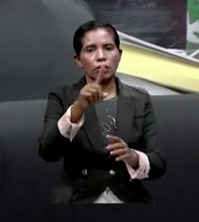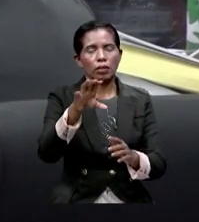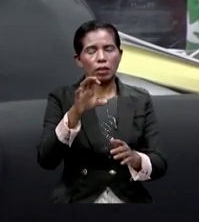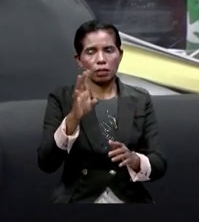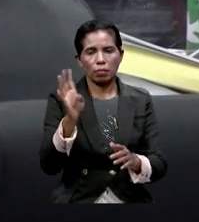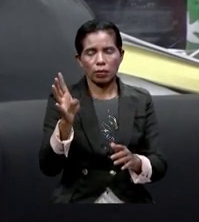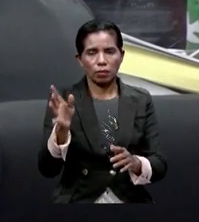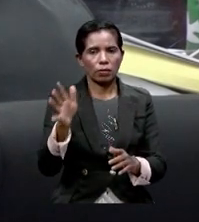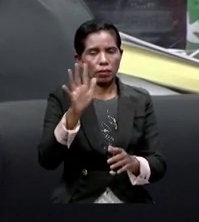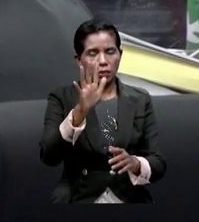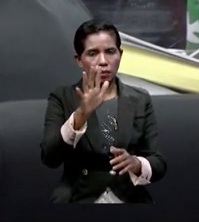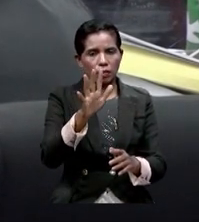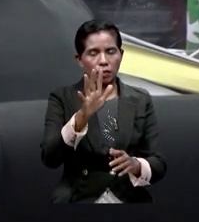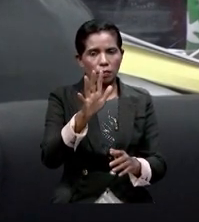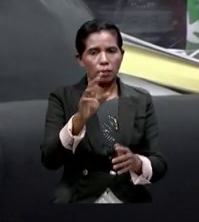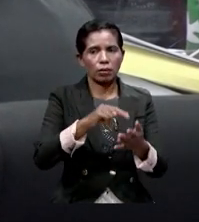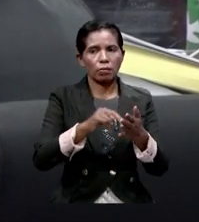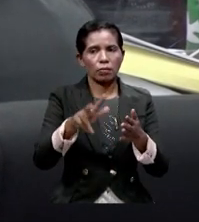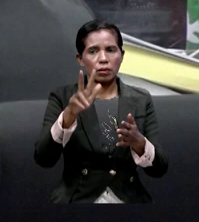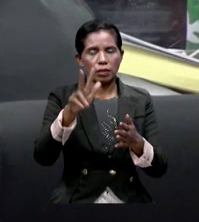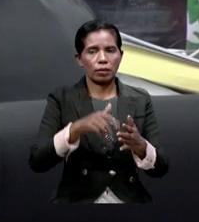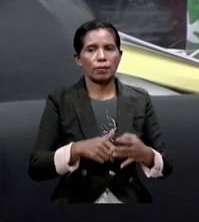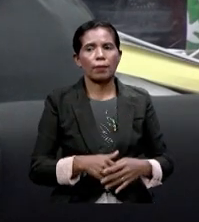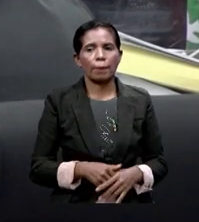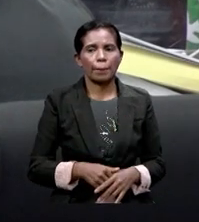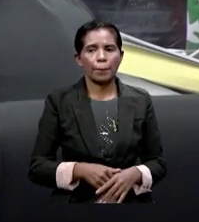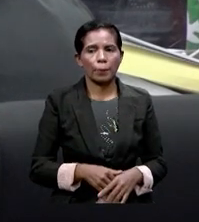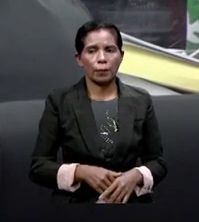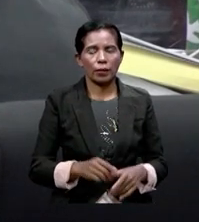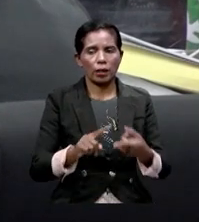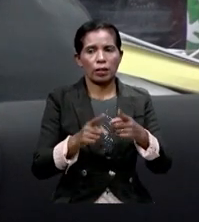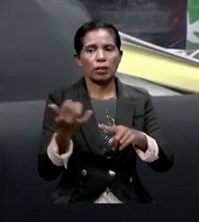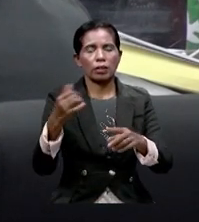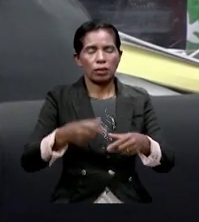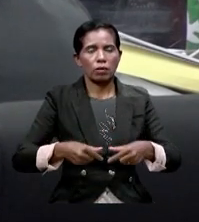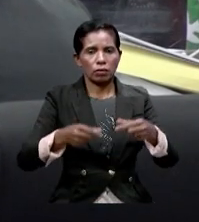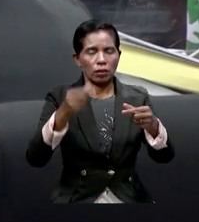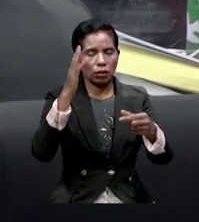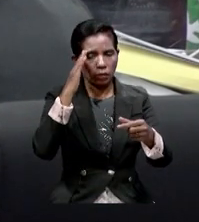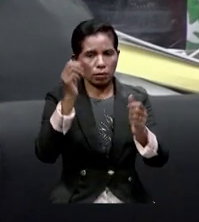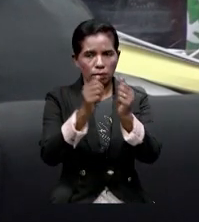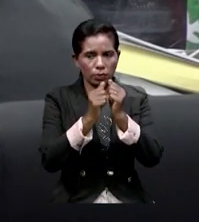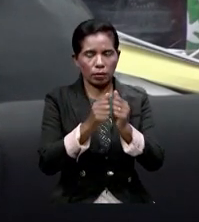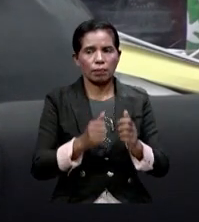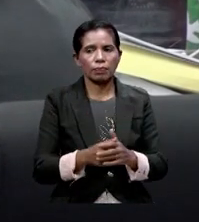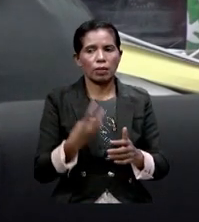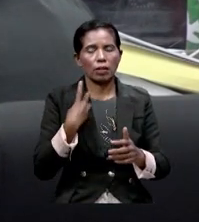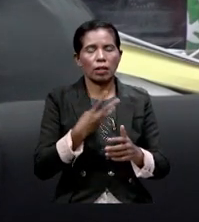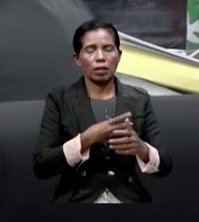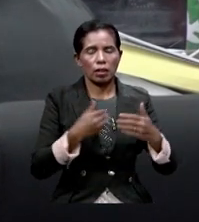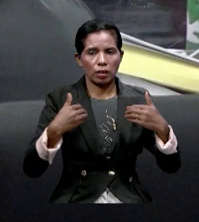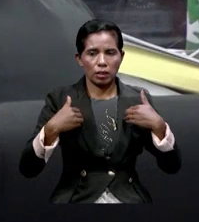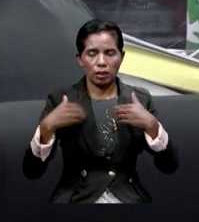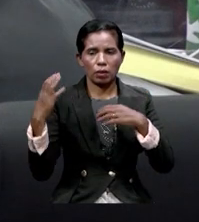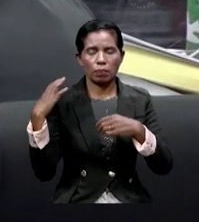145, número 3. Malo que seja, nem está falando em malo, e tem competência,